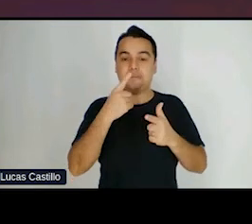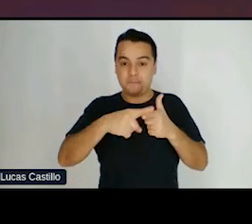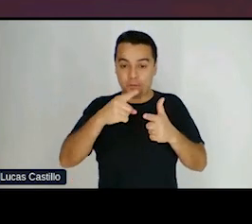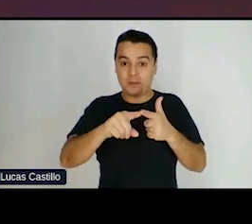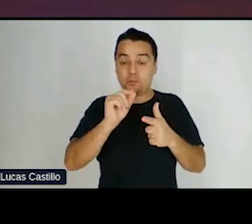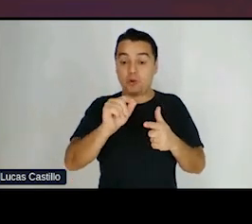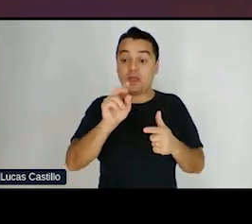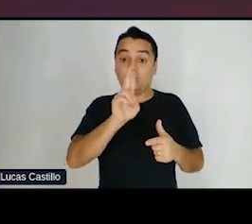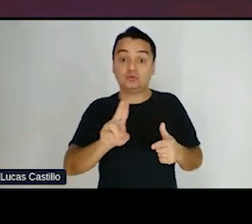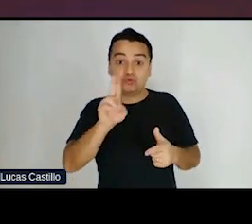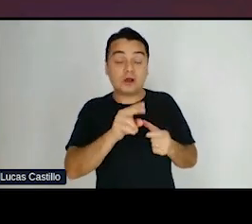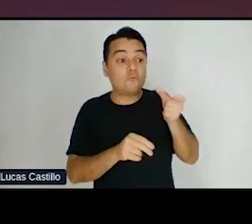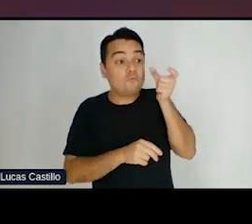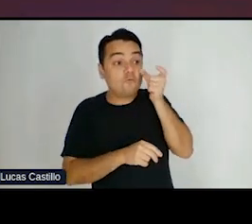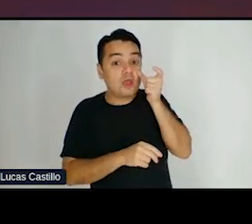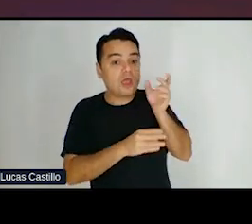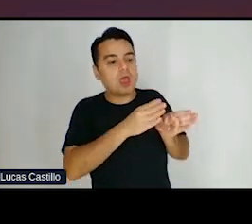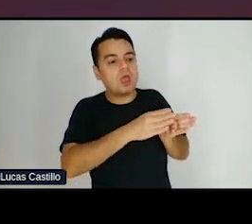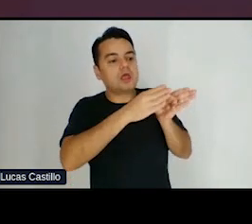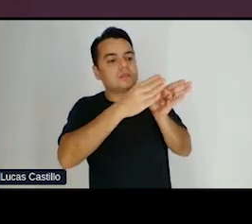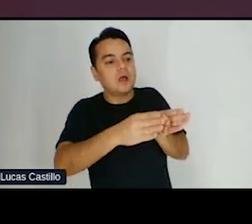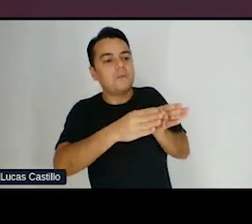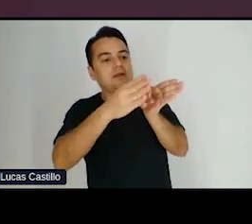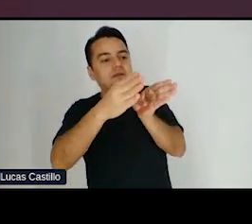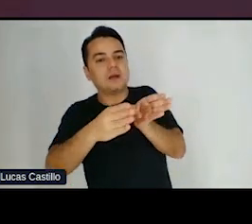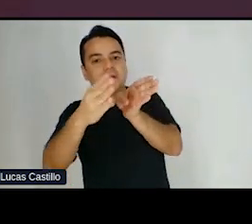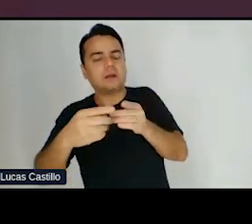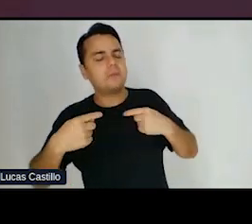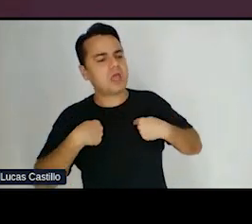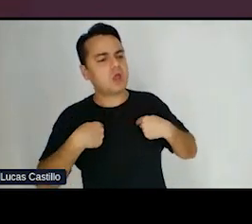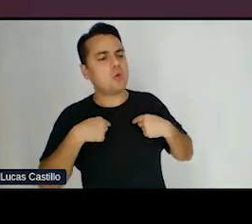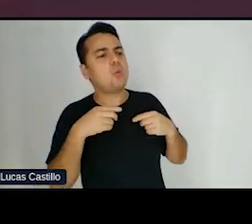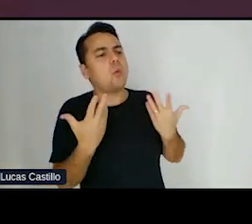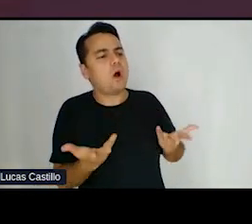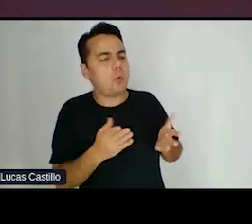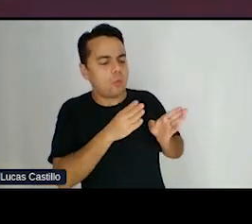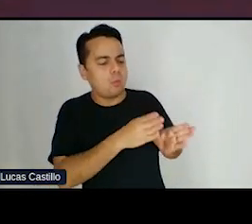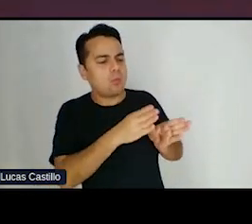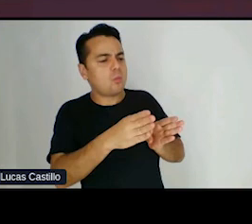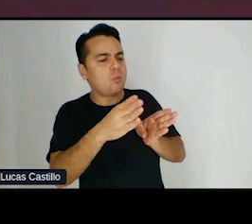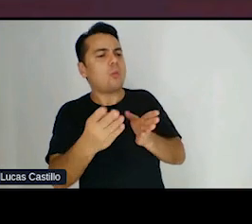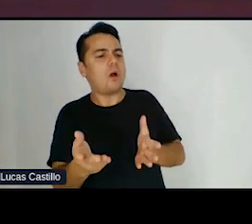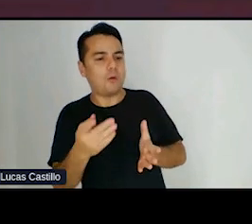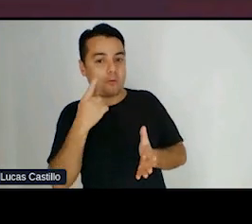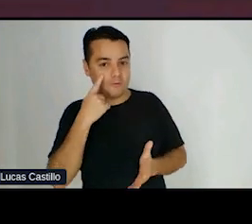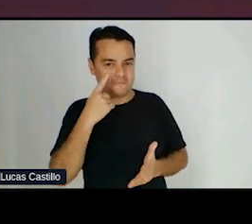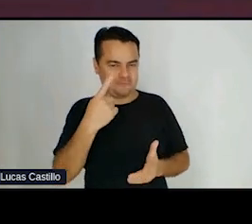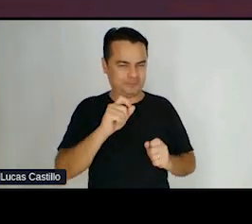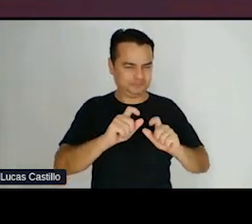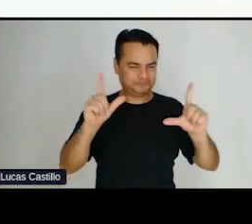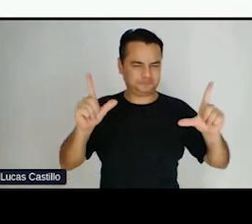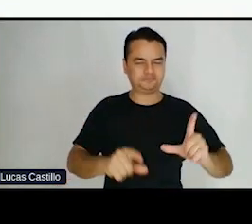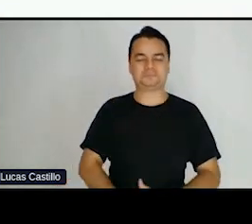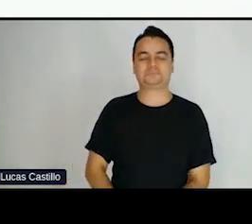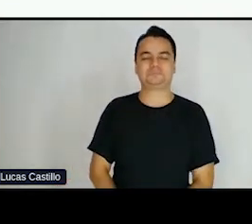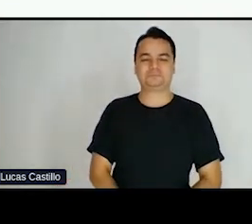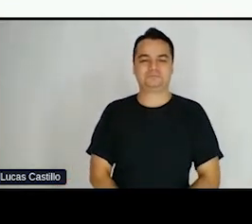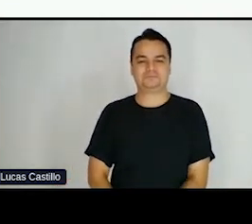usuário acompanhar em qual etapa do fluxo ele se encontra. E aí como que estava o step, dedinho? Mostra aí para nós.